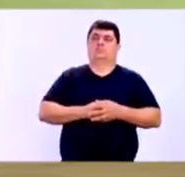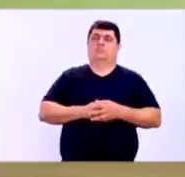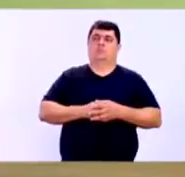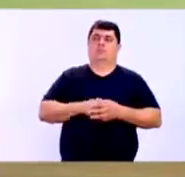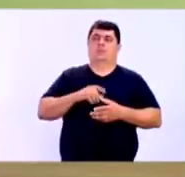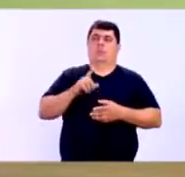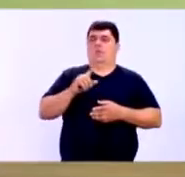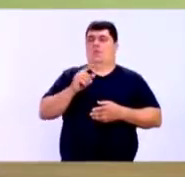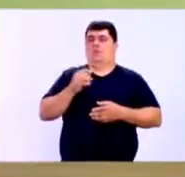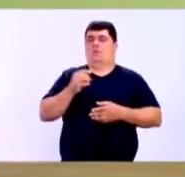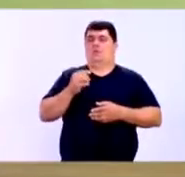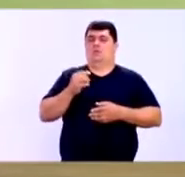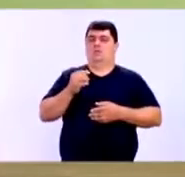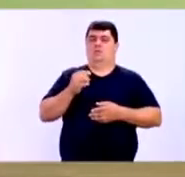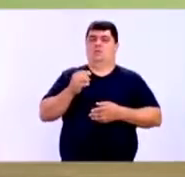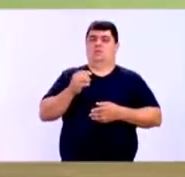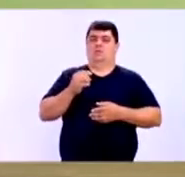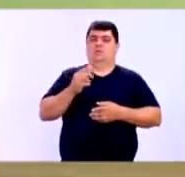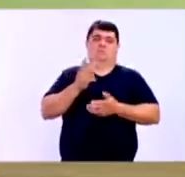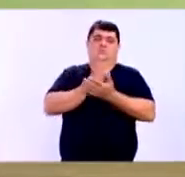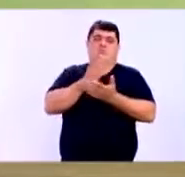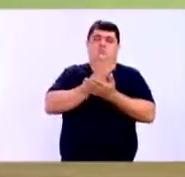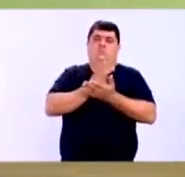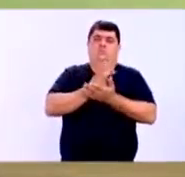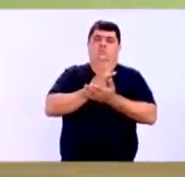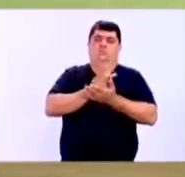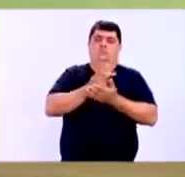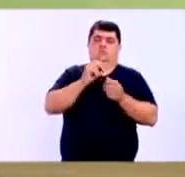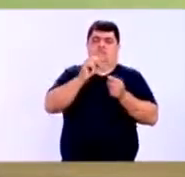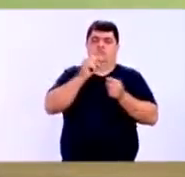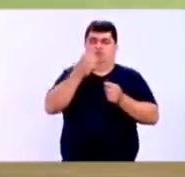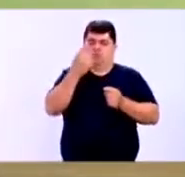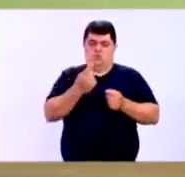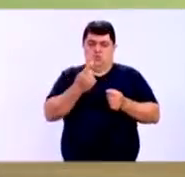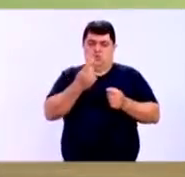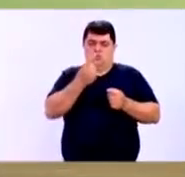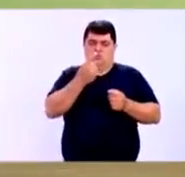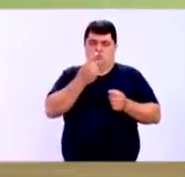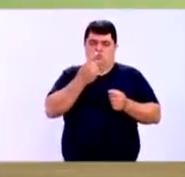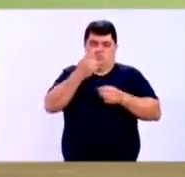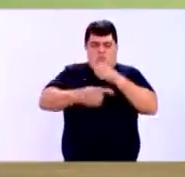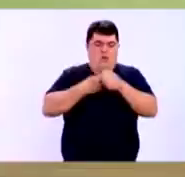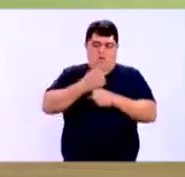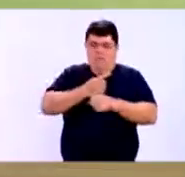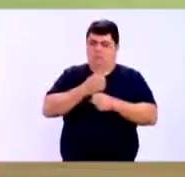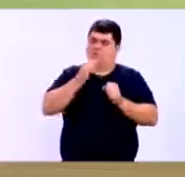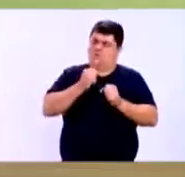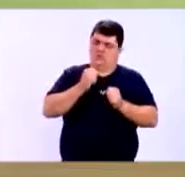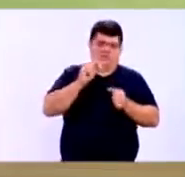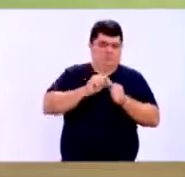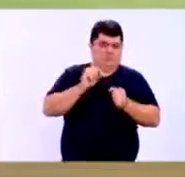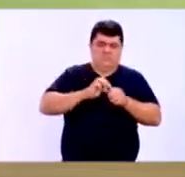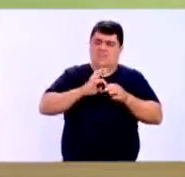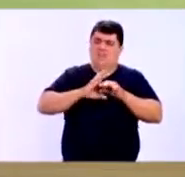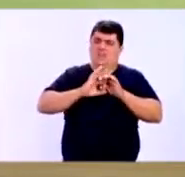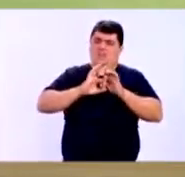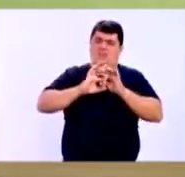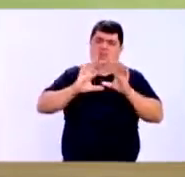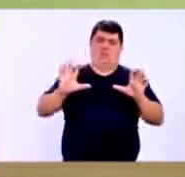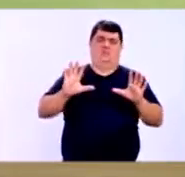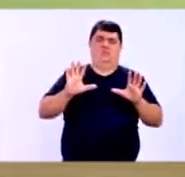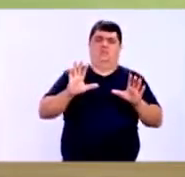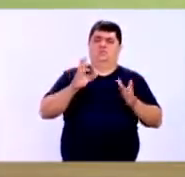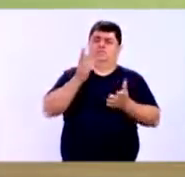dizer que deva ser realizado apenas de forma anual. Pode-se realizar pelo inventário